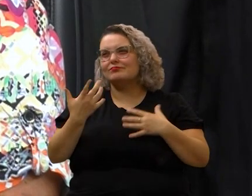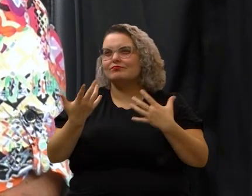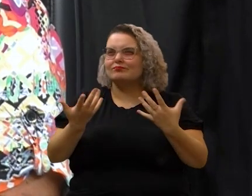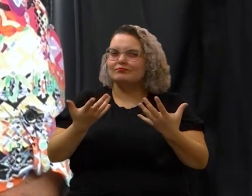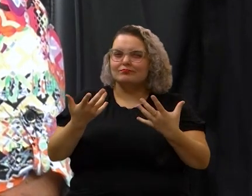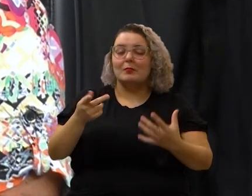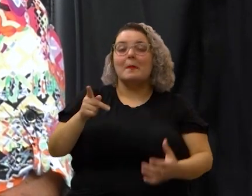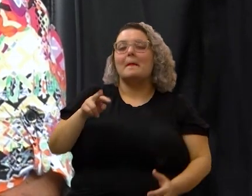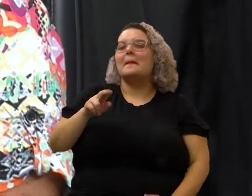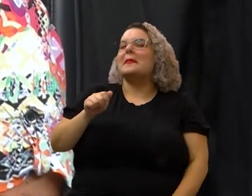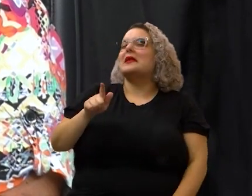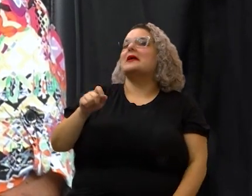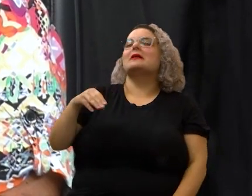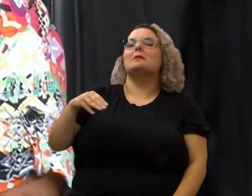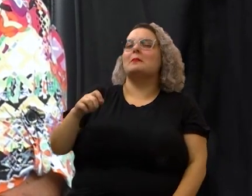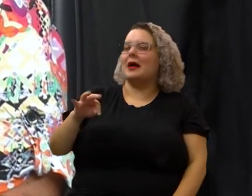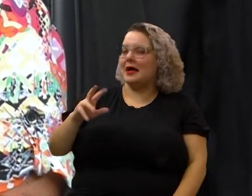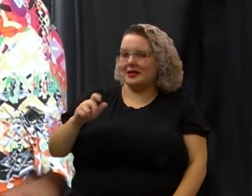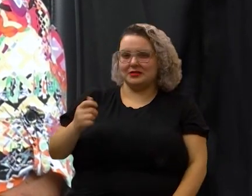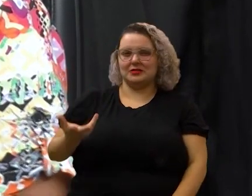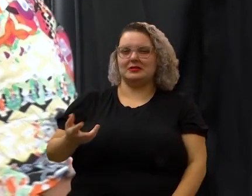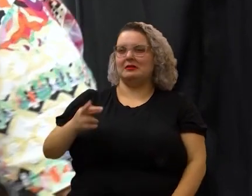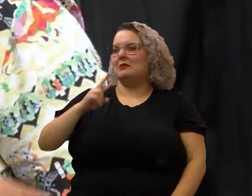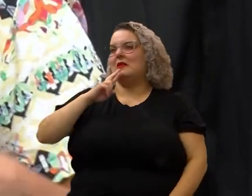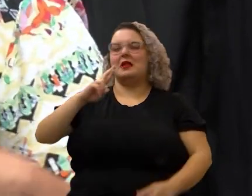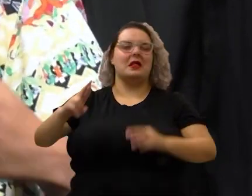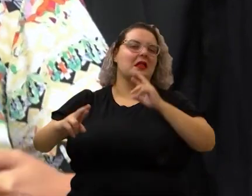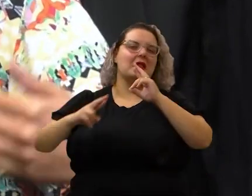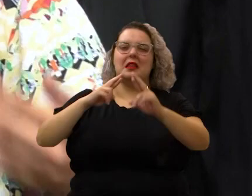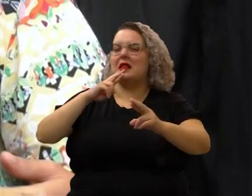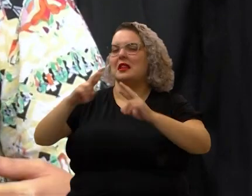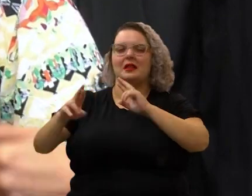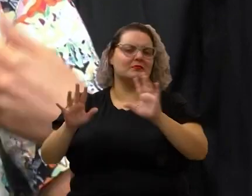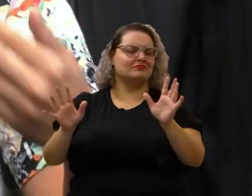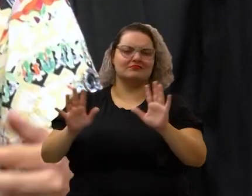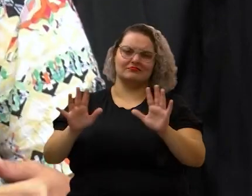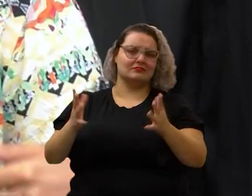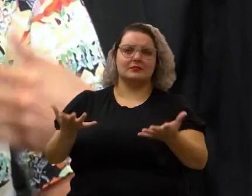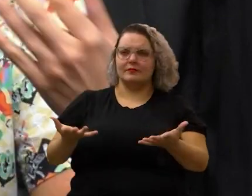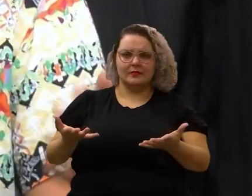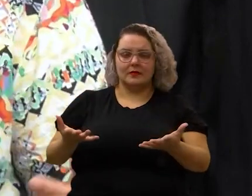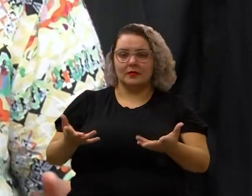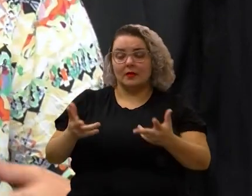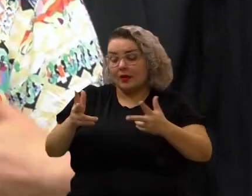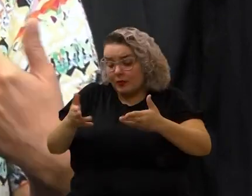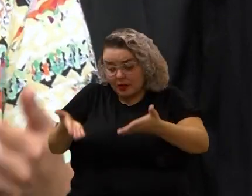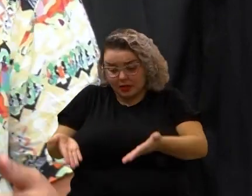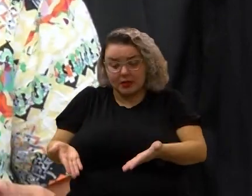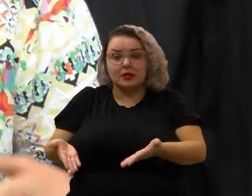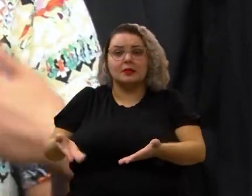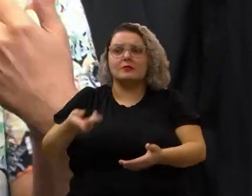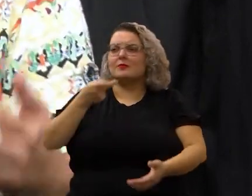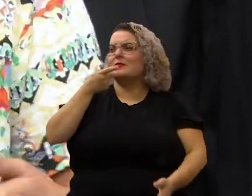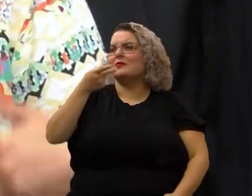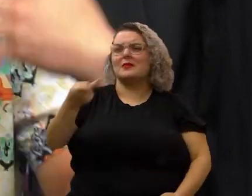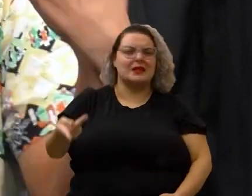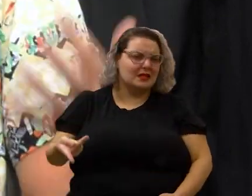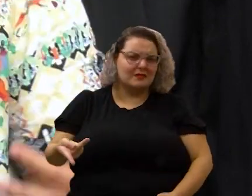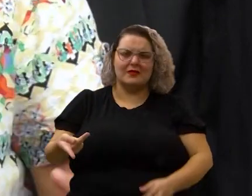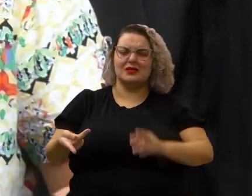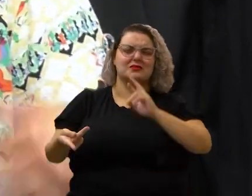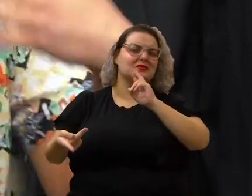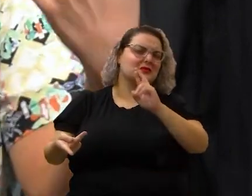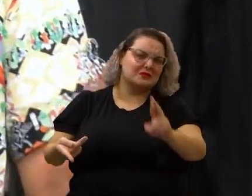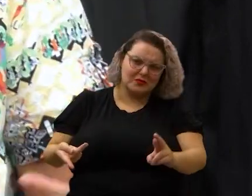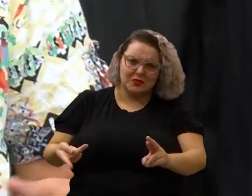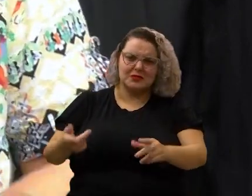tão pragmática, sabe? Que a gente tem que ficar dando resposta para as coisas. Sim. Aqui mesmo, né? A gente tem que dar resposta aos